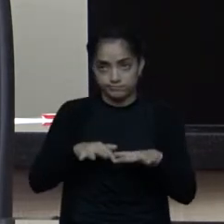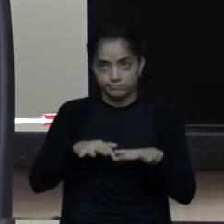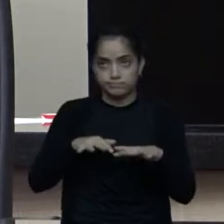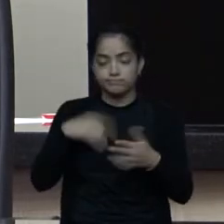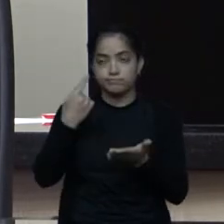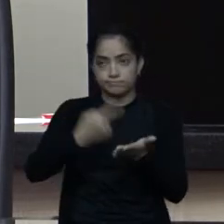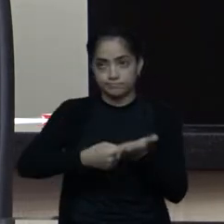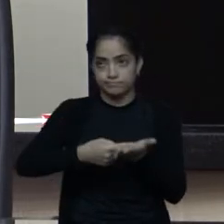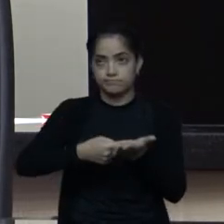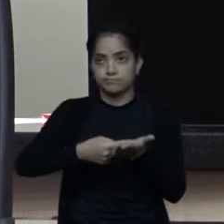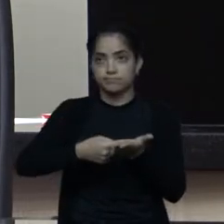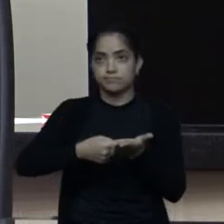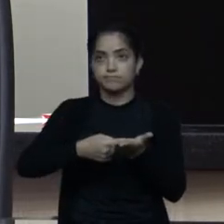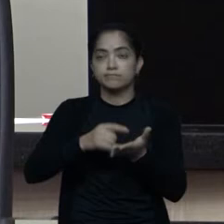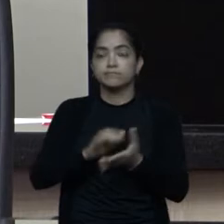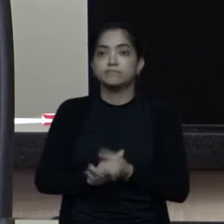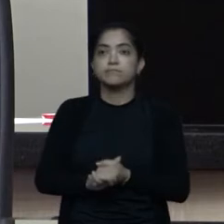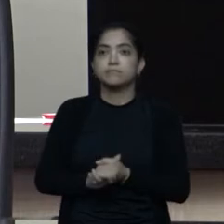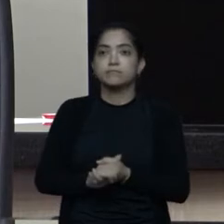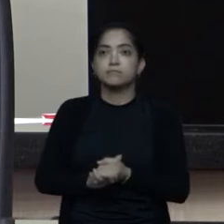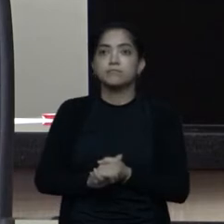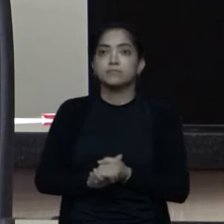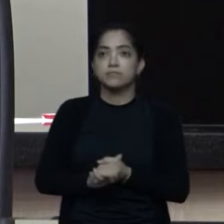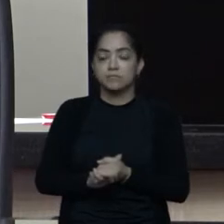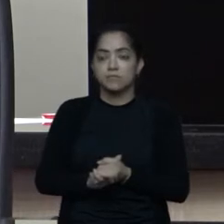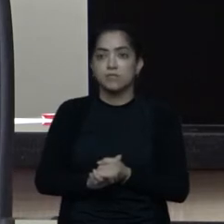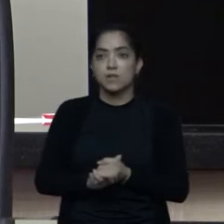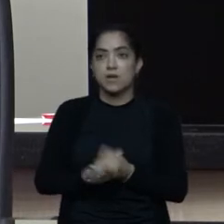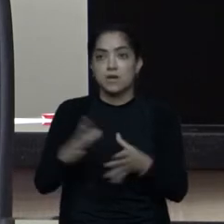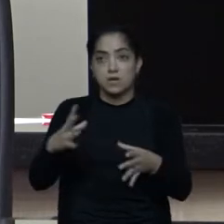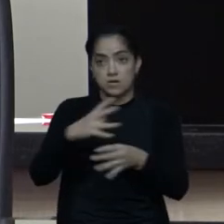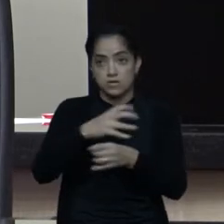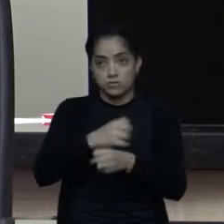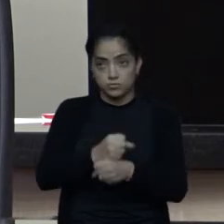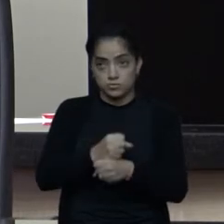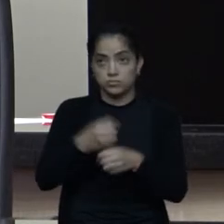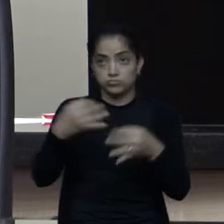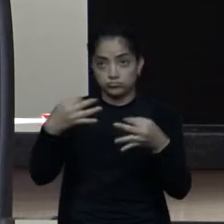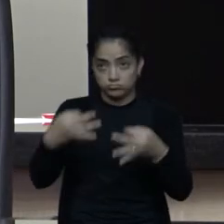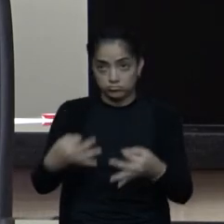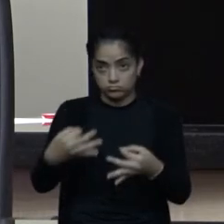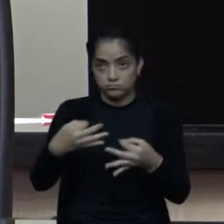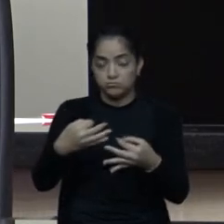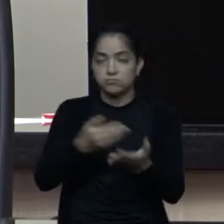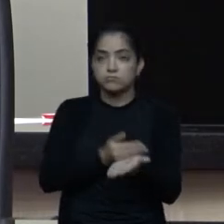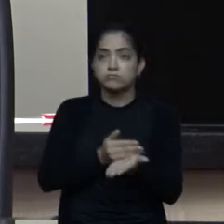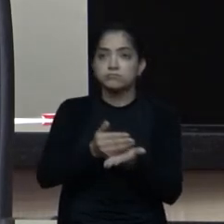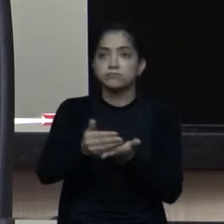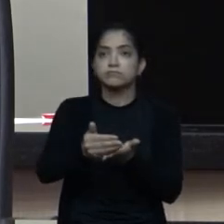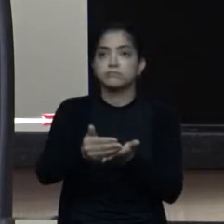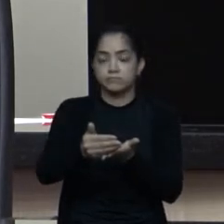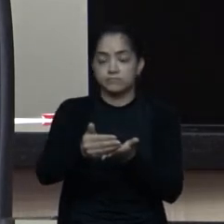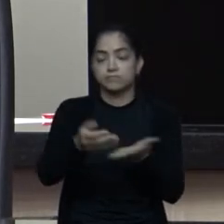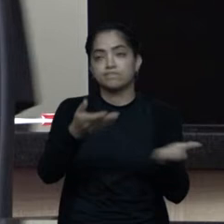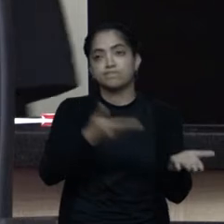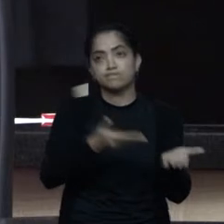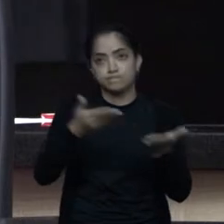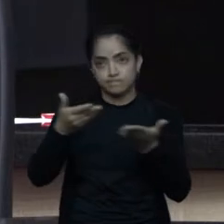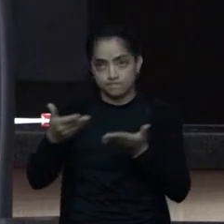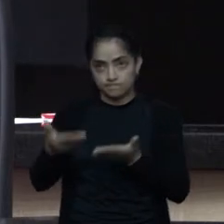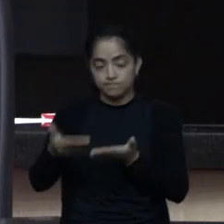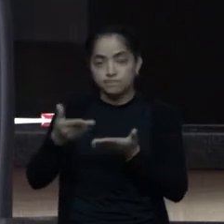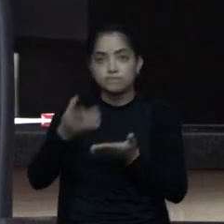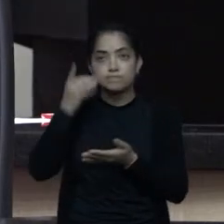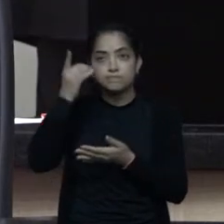sessão ordinária. Havendo quórum regimental, o senhor presidente declarou abertos os trabalhos e convidou o senhor deputado Padre